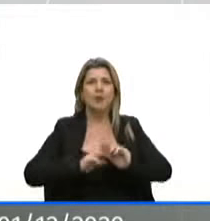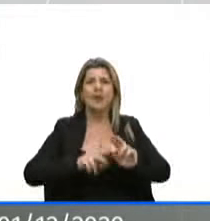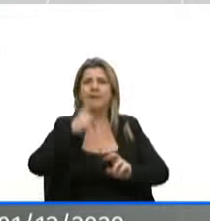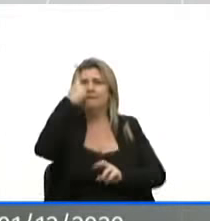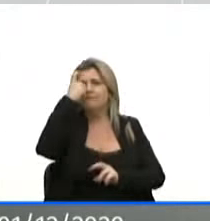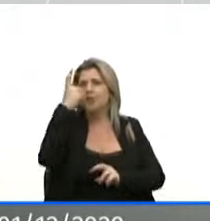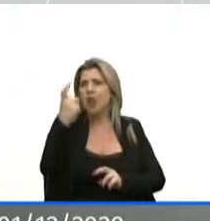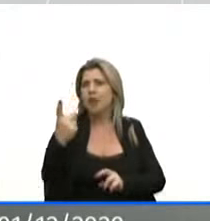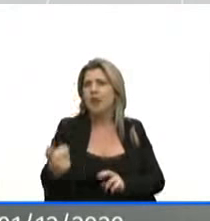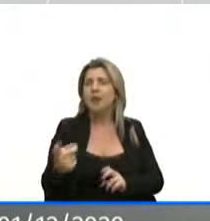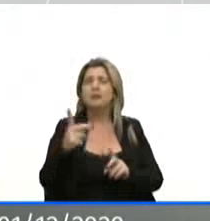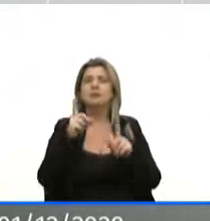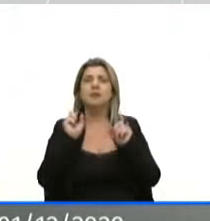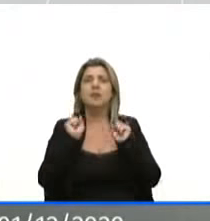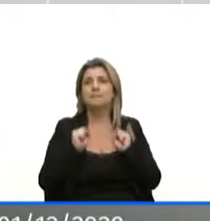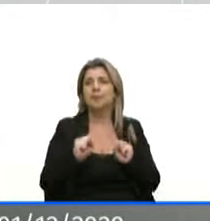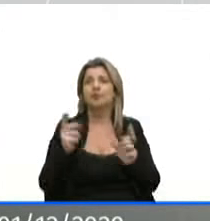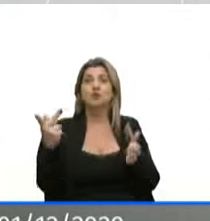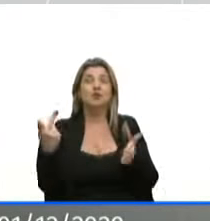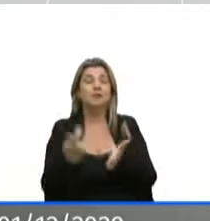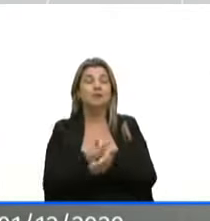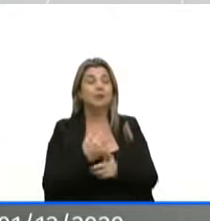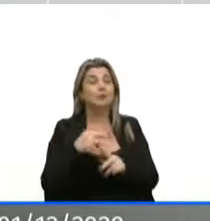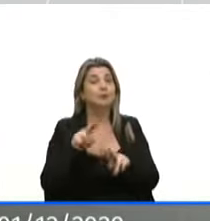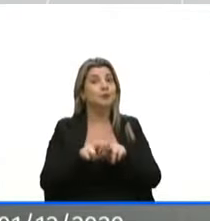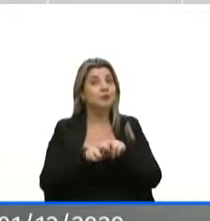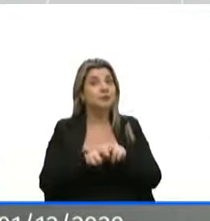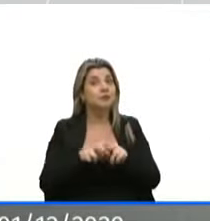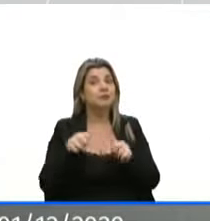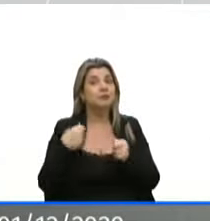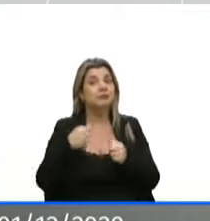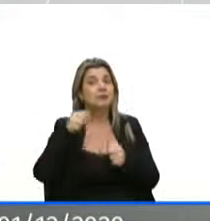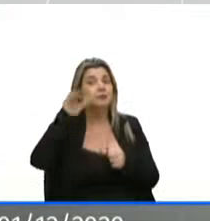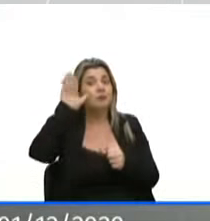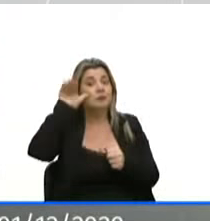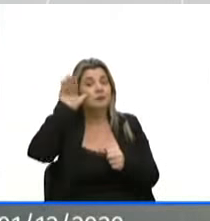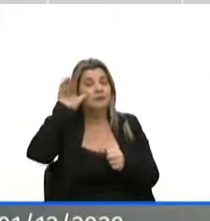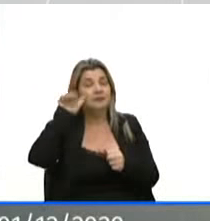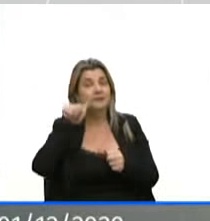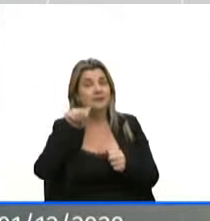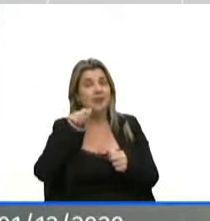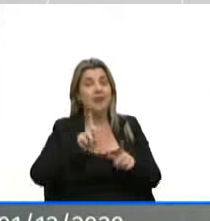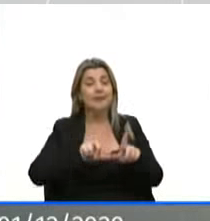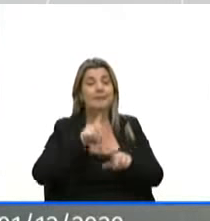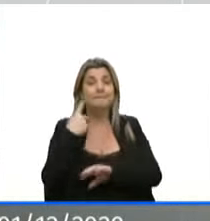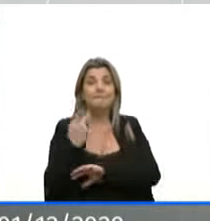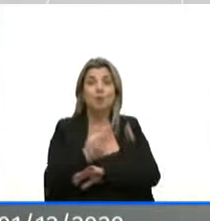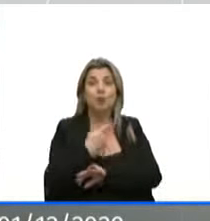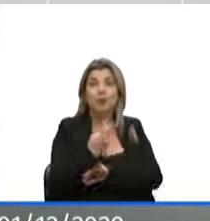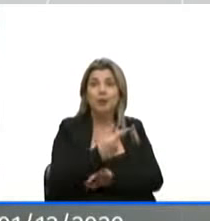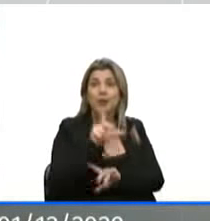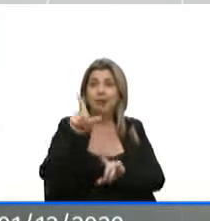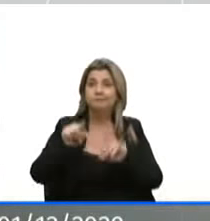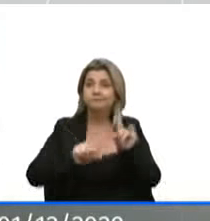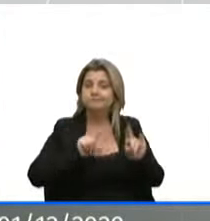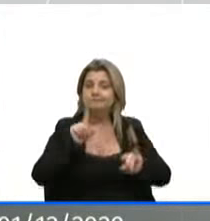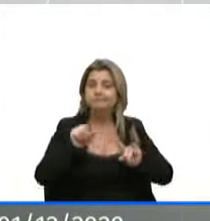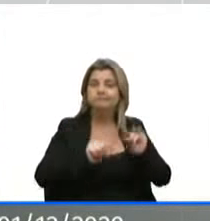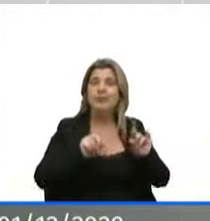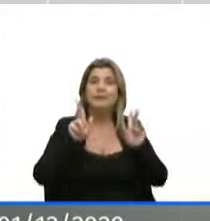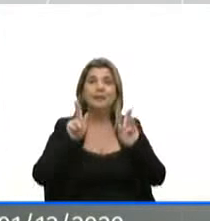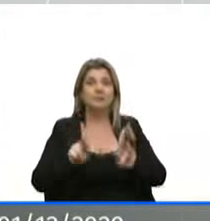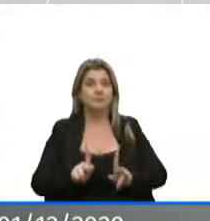que possa acontecer. Então, a gente tem que estar atento em relação a isso e buscar alternativas para que essas pessoas